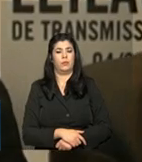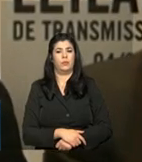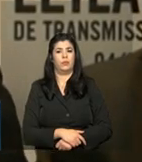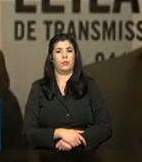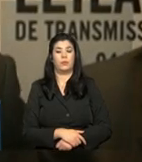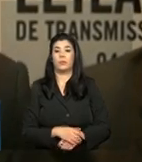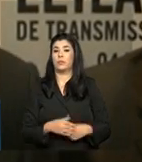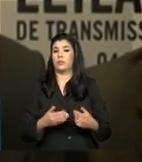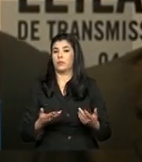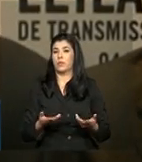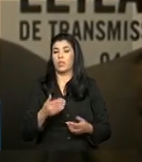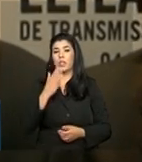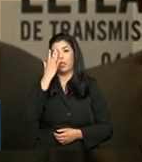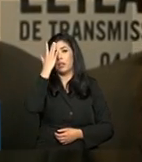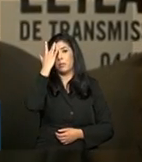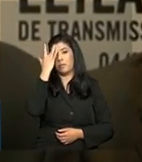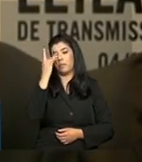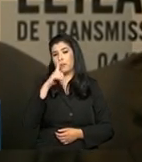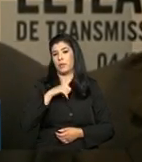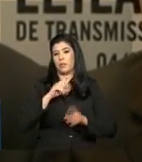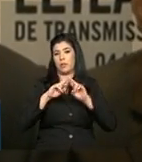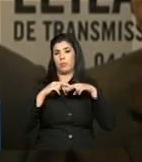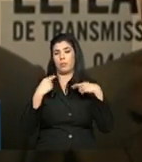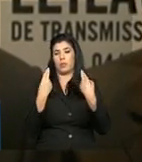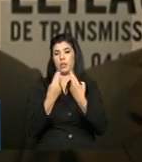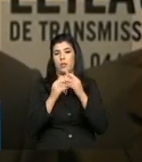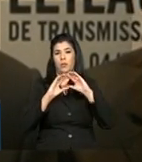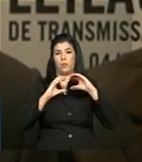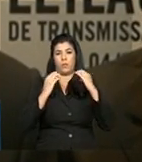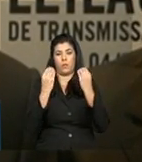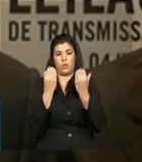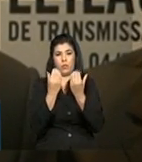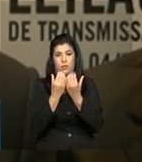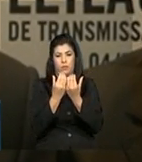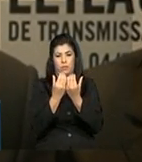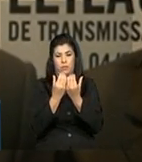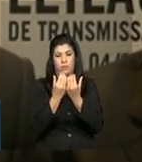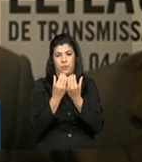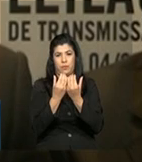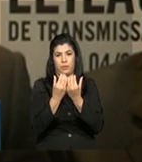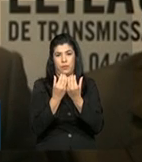Bom, amanhã na reunião colegiada